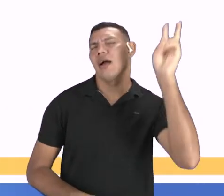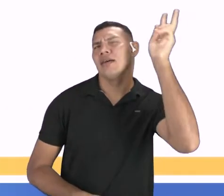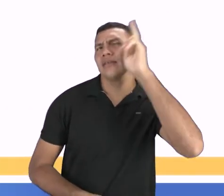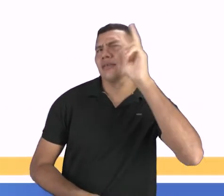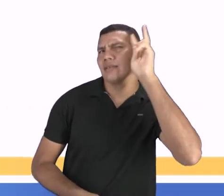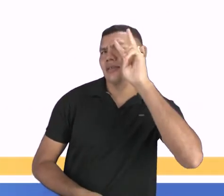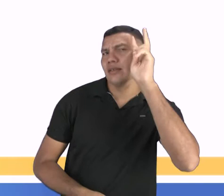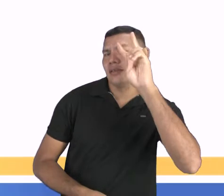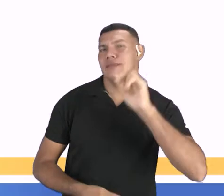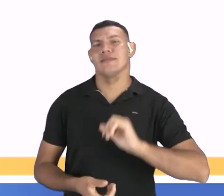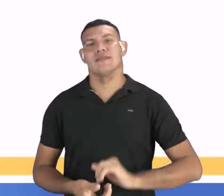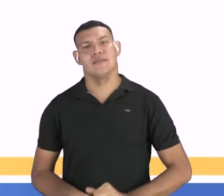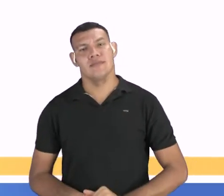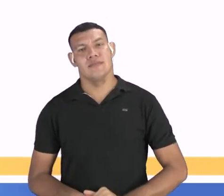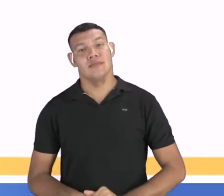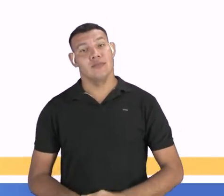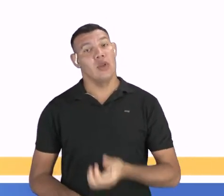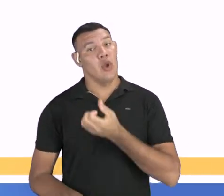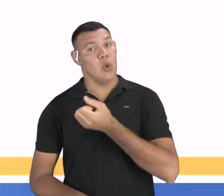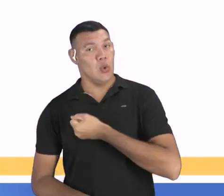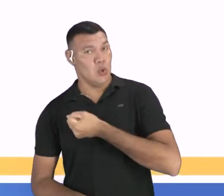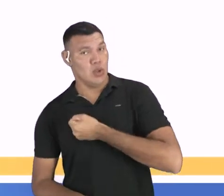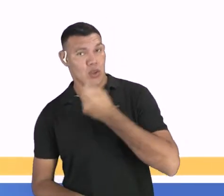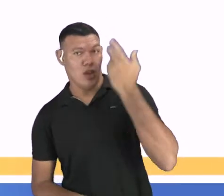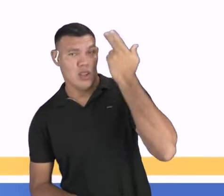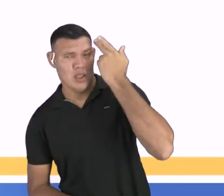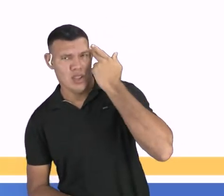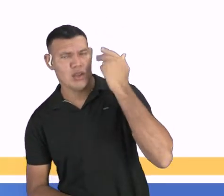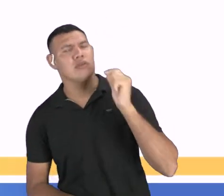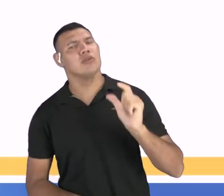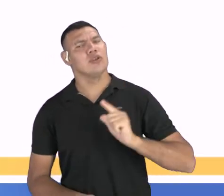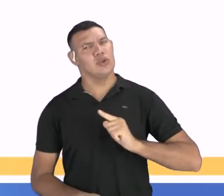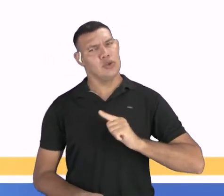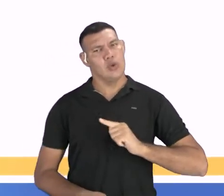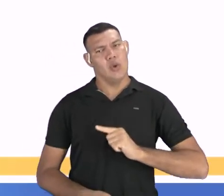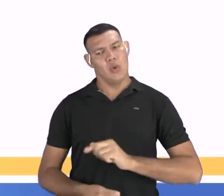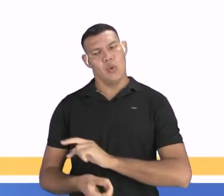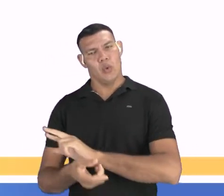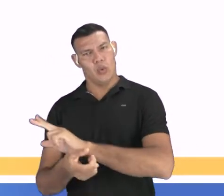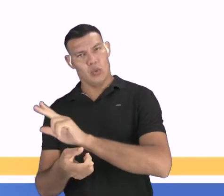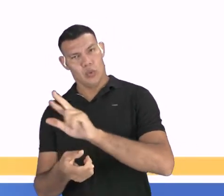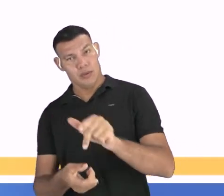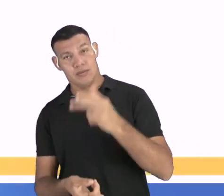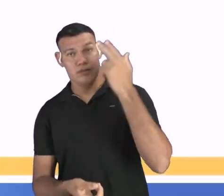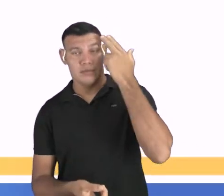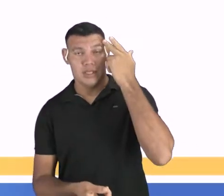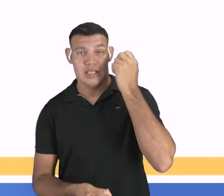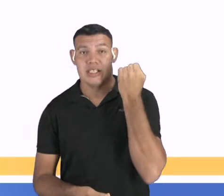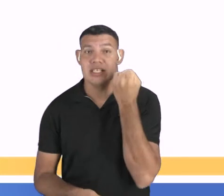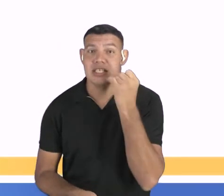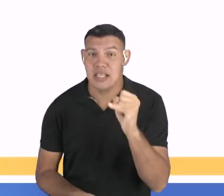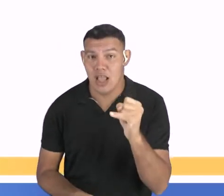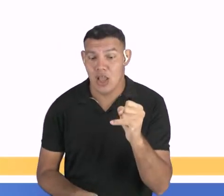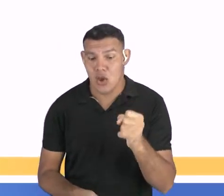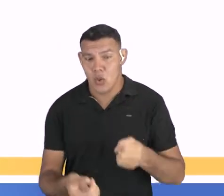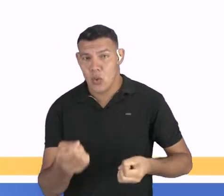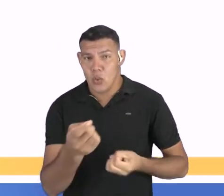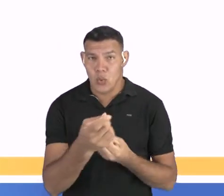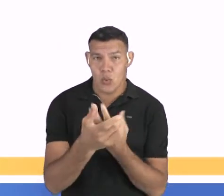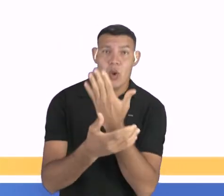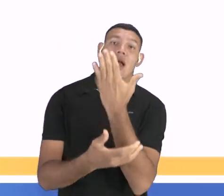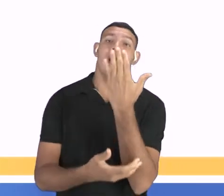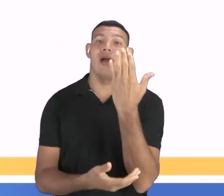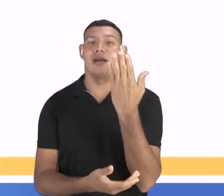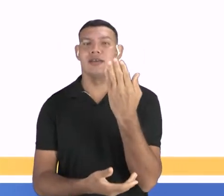pouquinho, um número natural, ele é múltiplo de outro número natural, quando na sua formação nós somamos